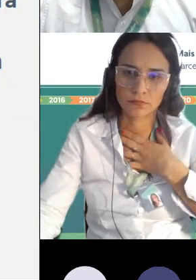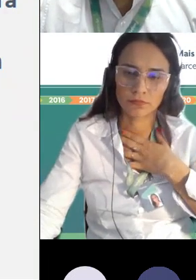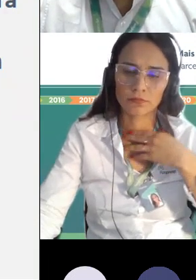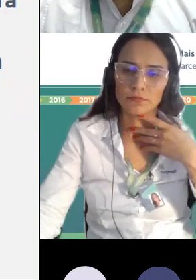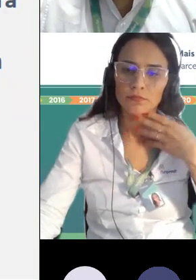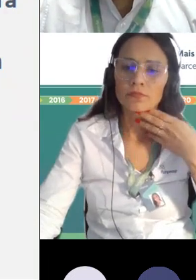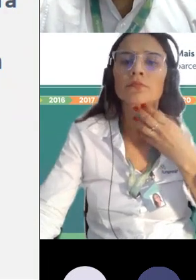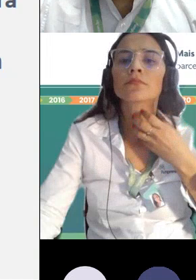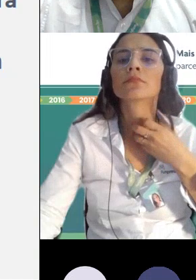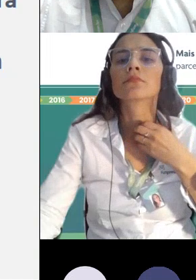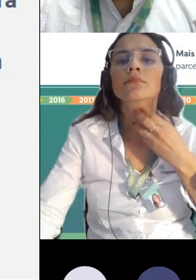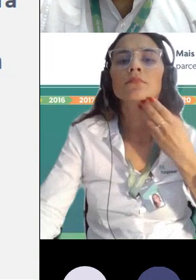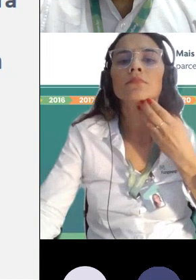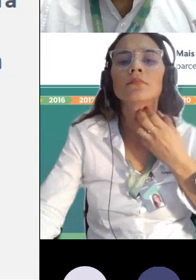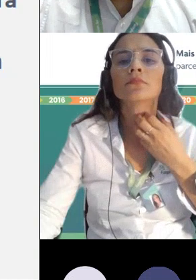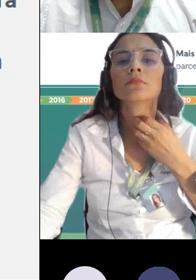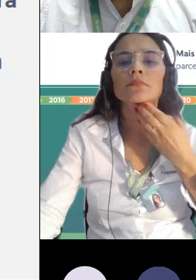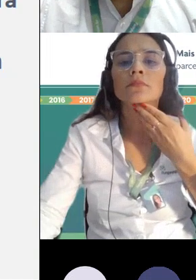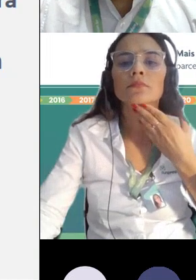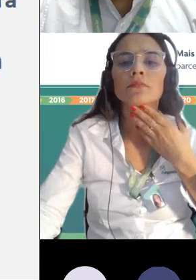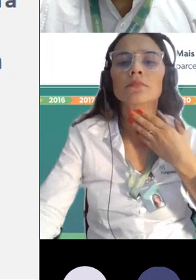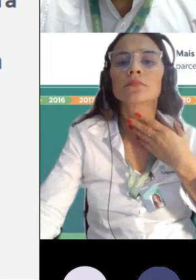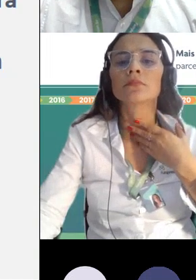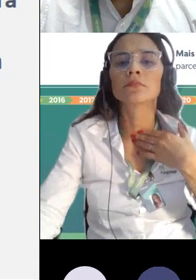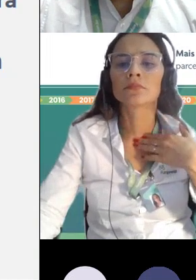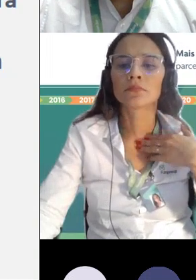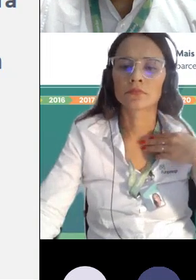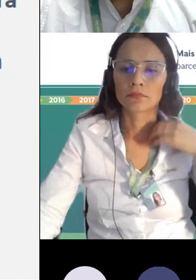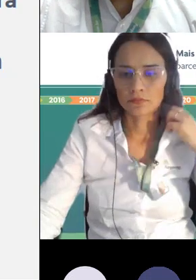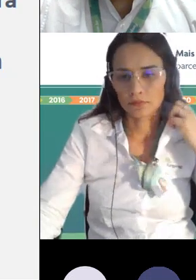100% do teto do regime geral, não. Você vai receber um